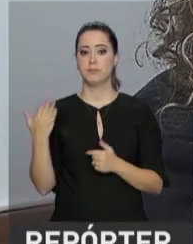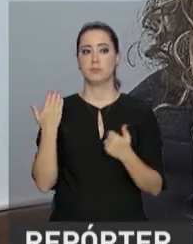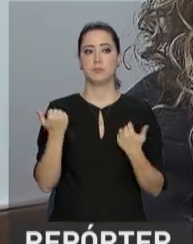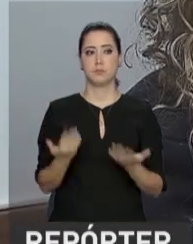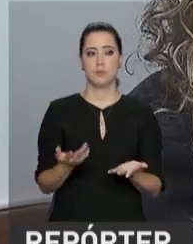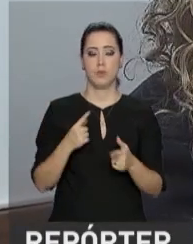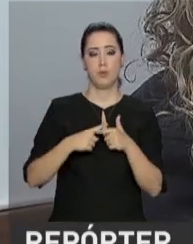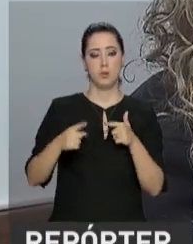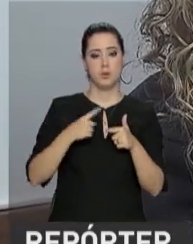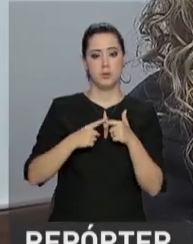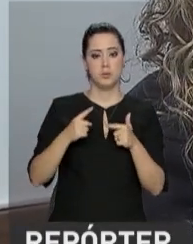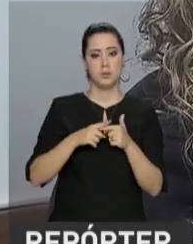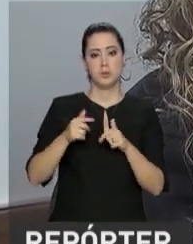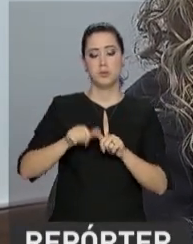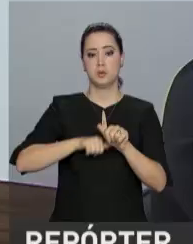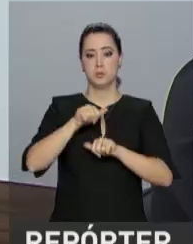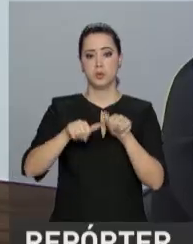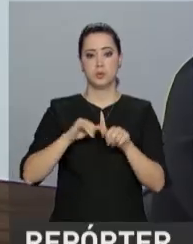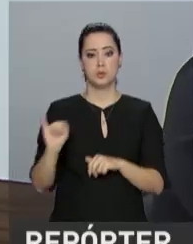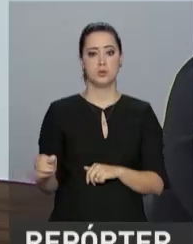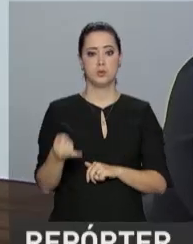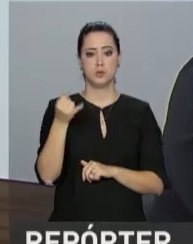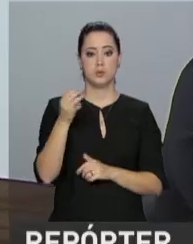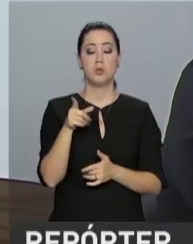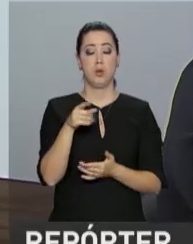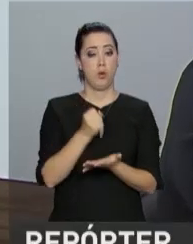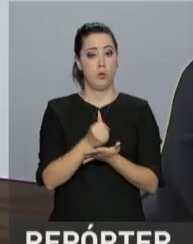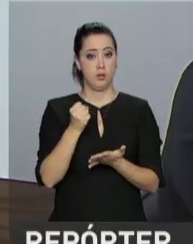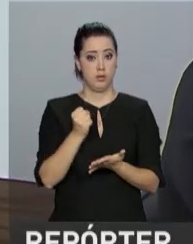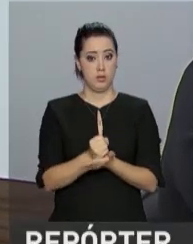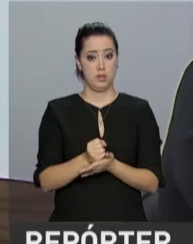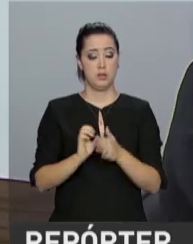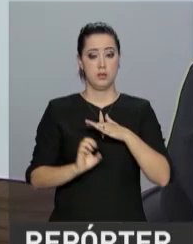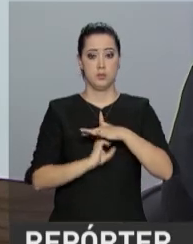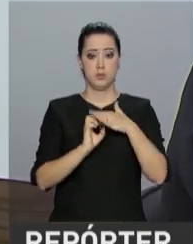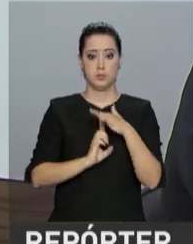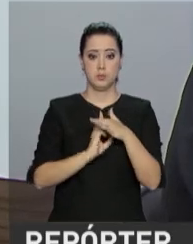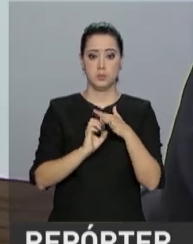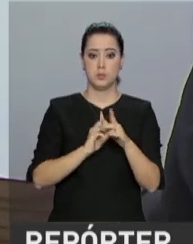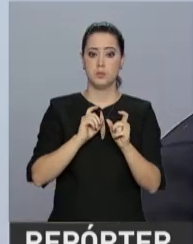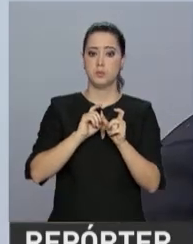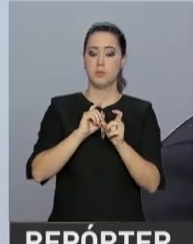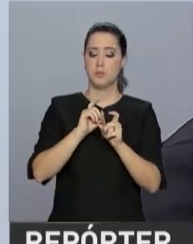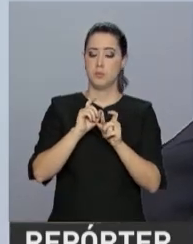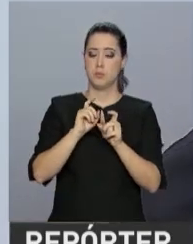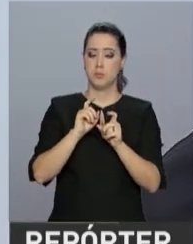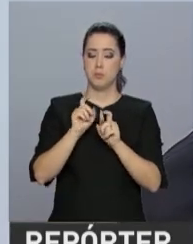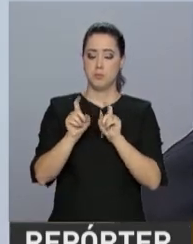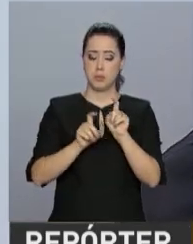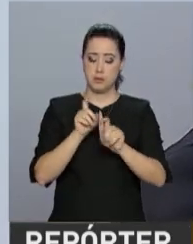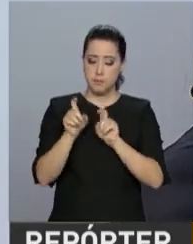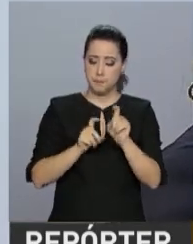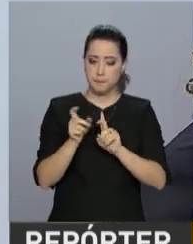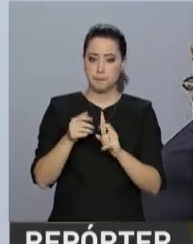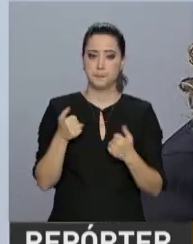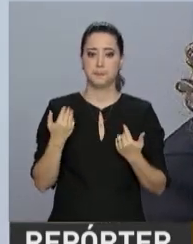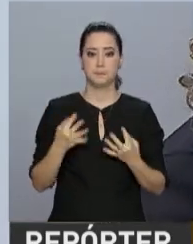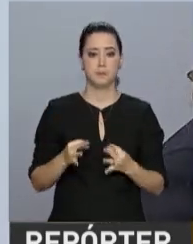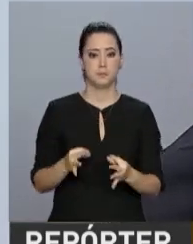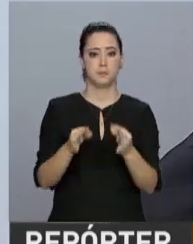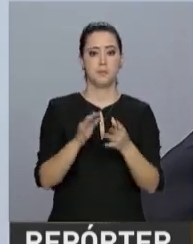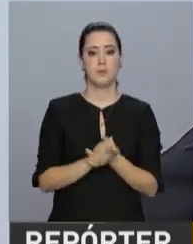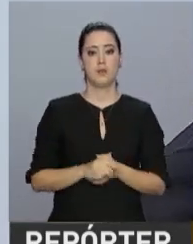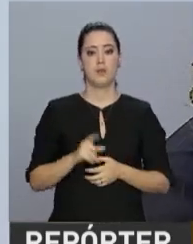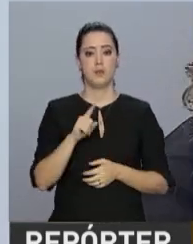situação que mudou em janeiro quando ela foi contratada por uma empresa de tecnologia além de ter sido a realização de conseguir emprego